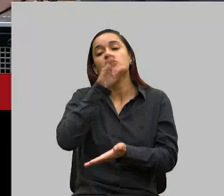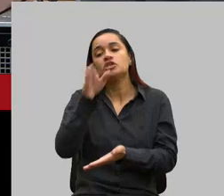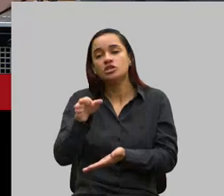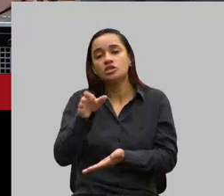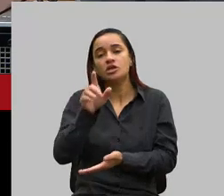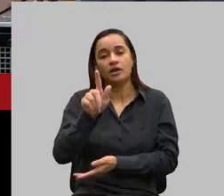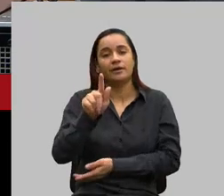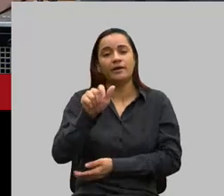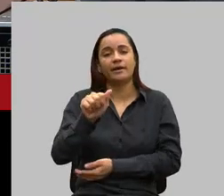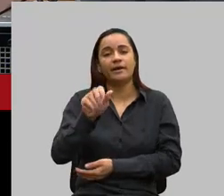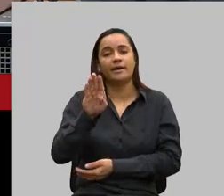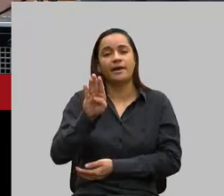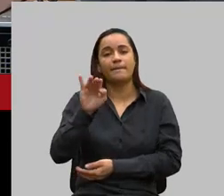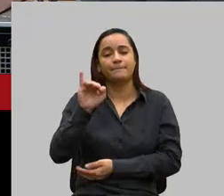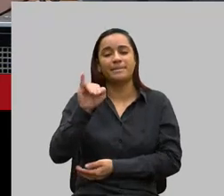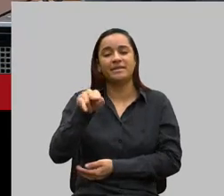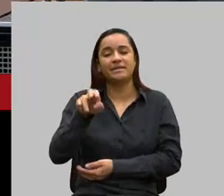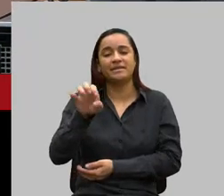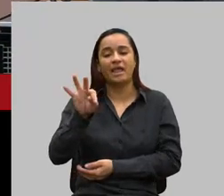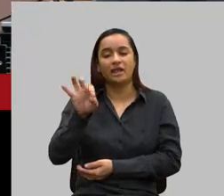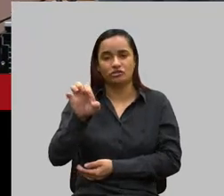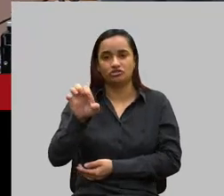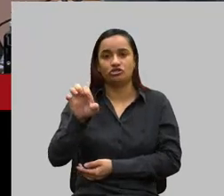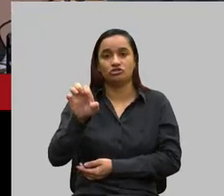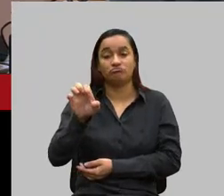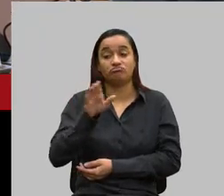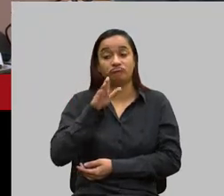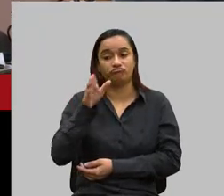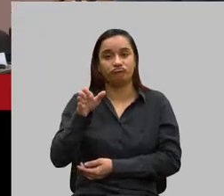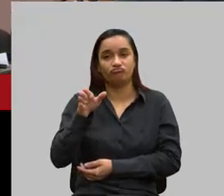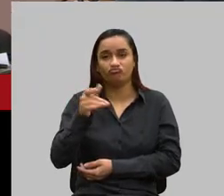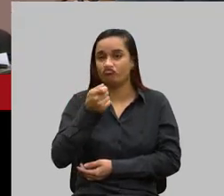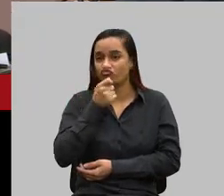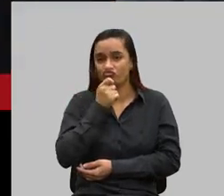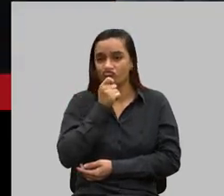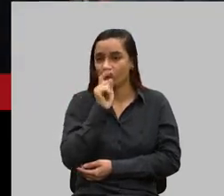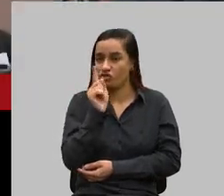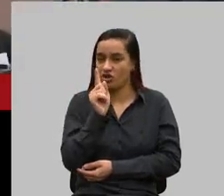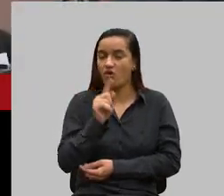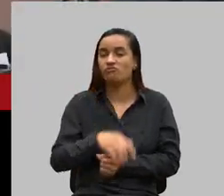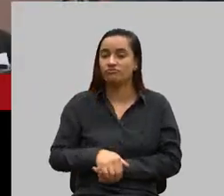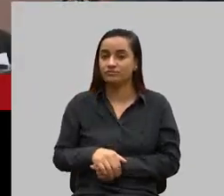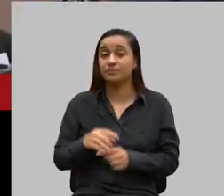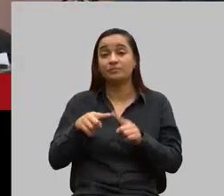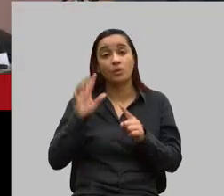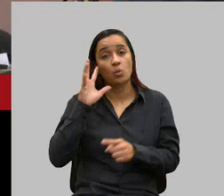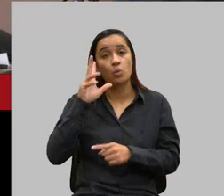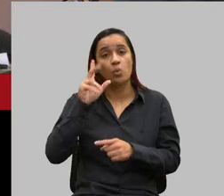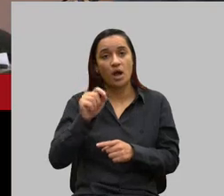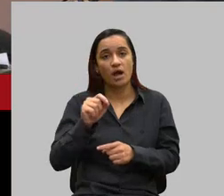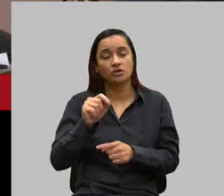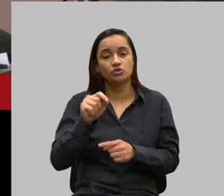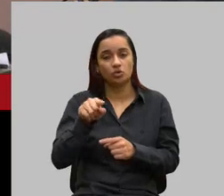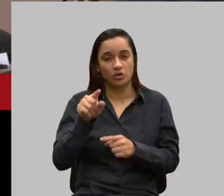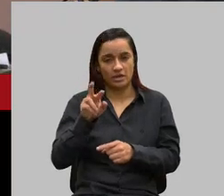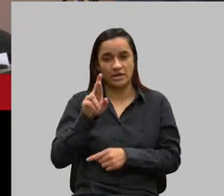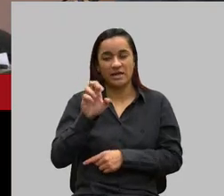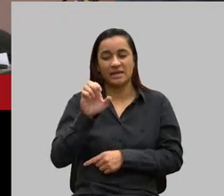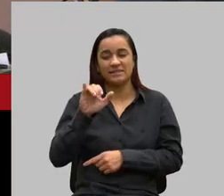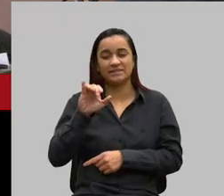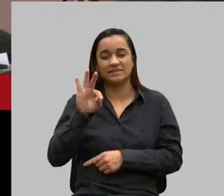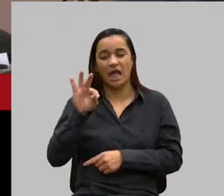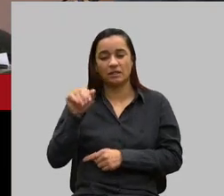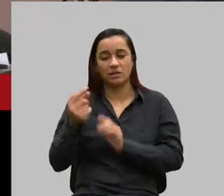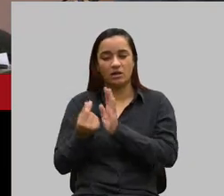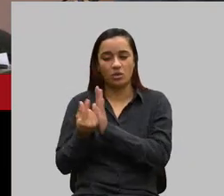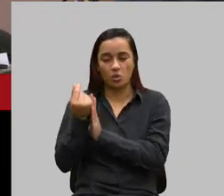ficar esperando dinheiro vind mas não vem acho que a receita que o governador colocou e